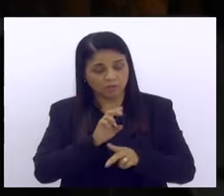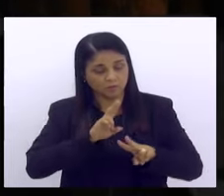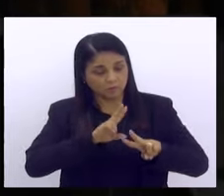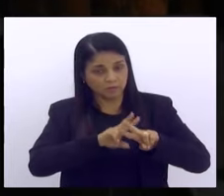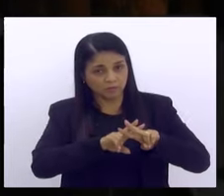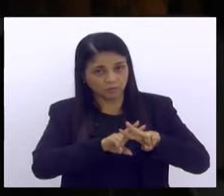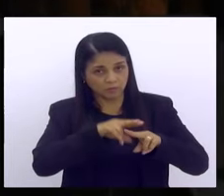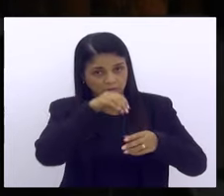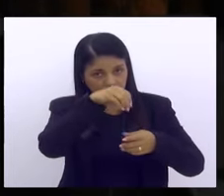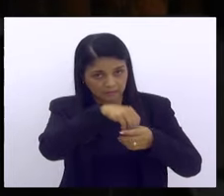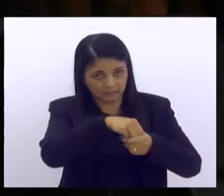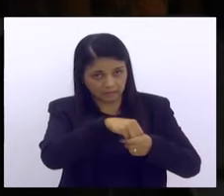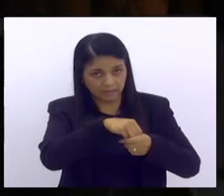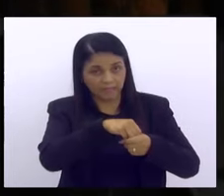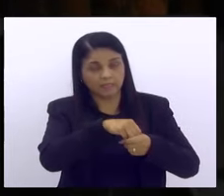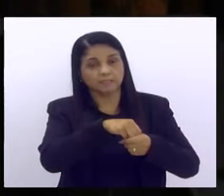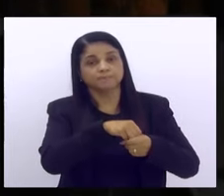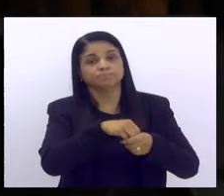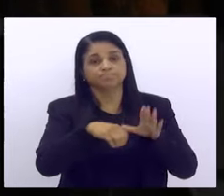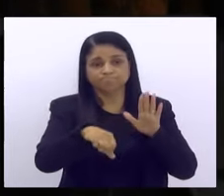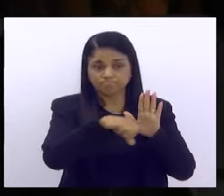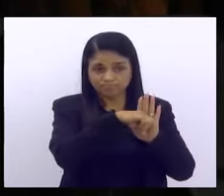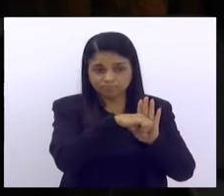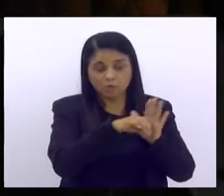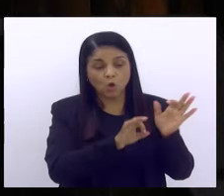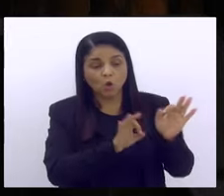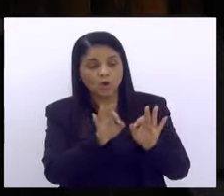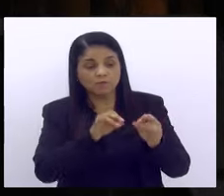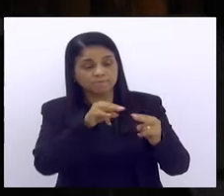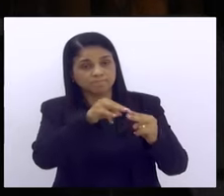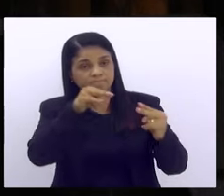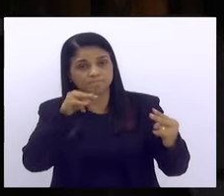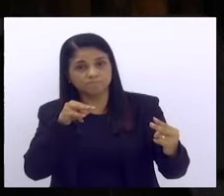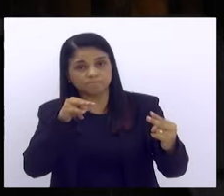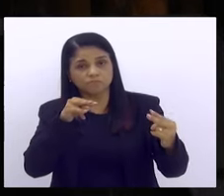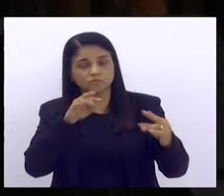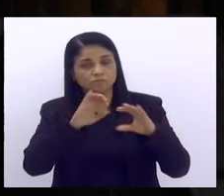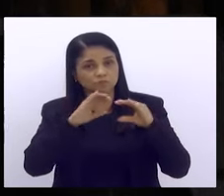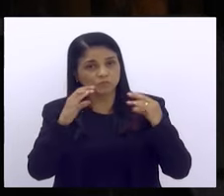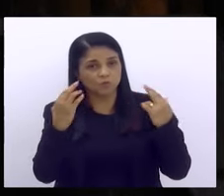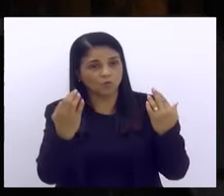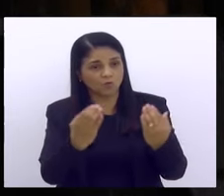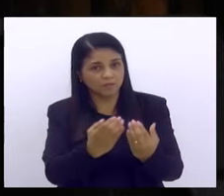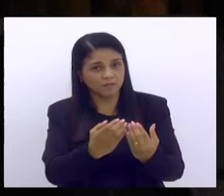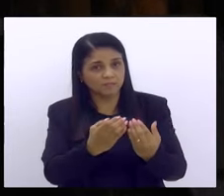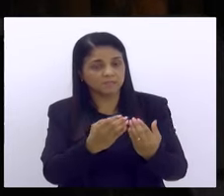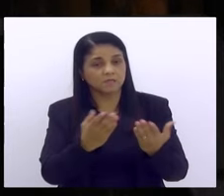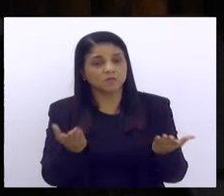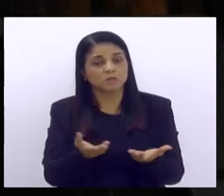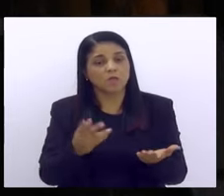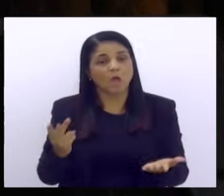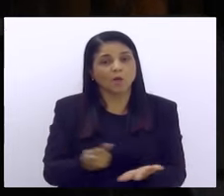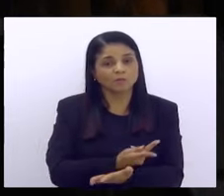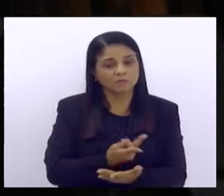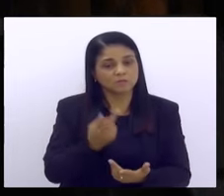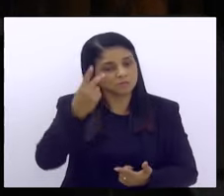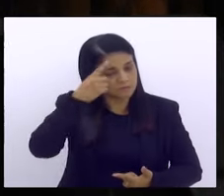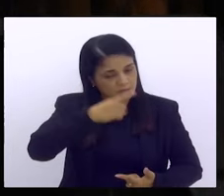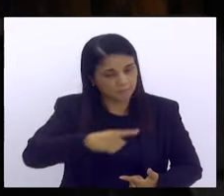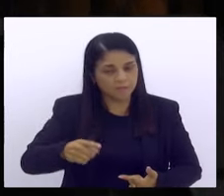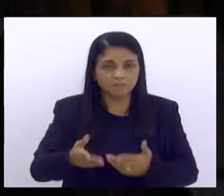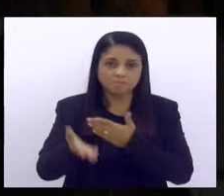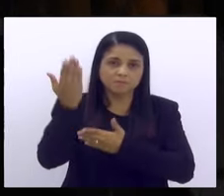Rio de Janeiro, organizassem uma videoconferência que ensejou o que aconteceu no Rio de Janeiro na semana